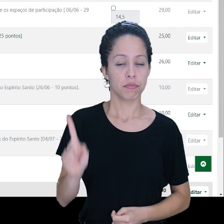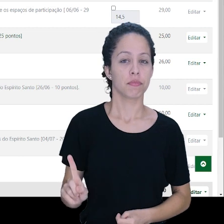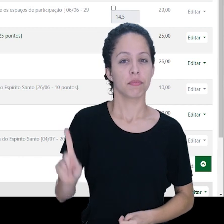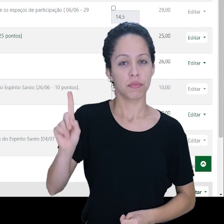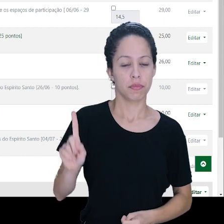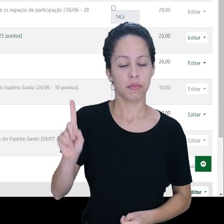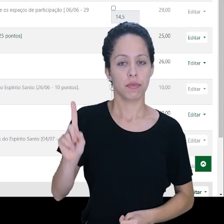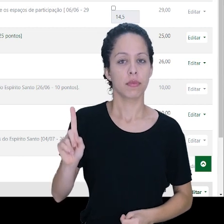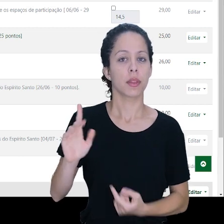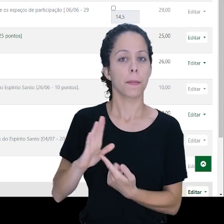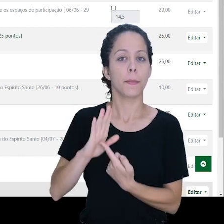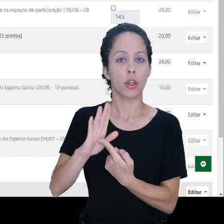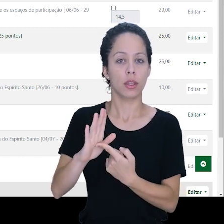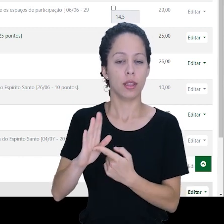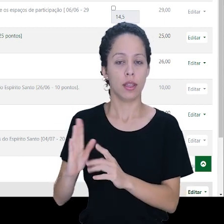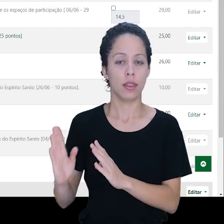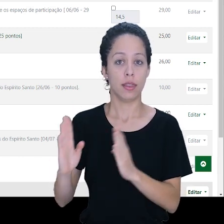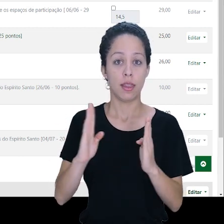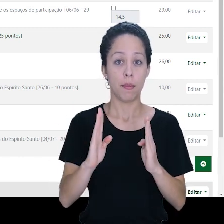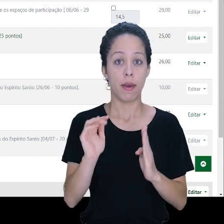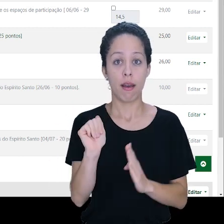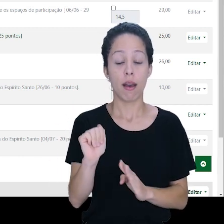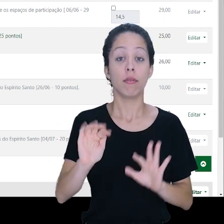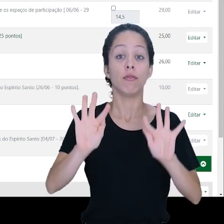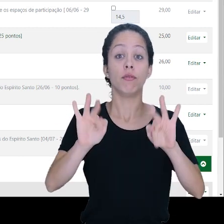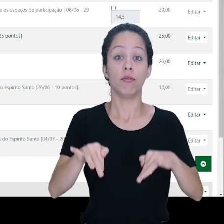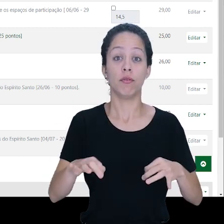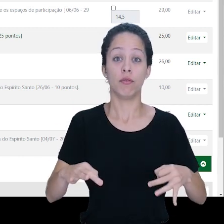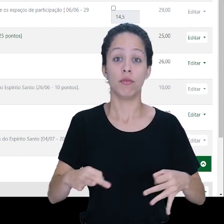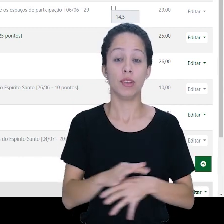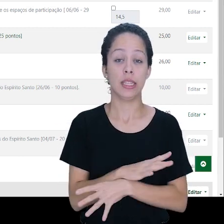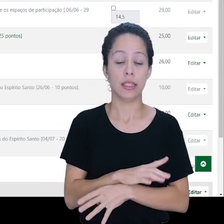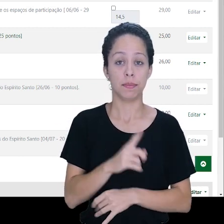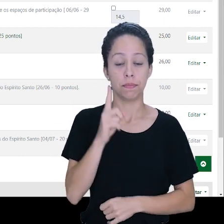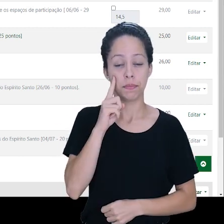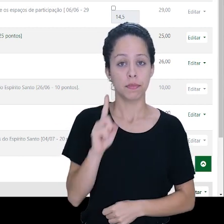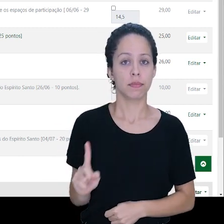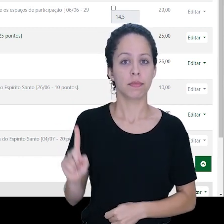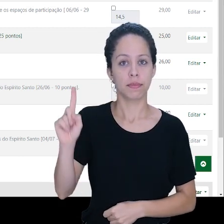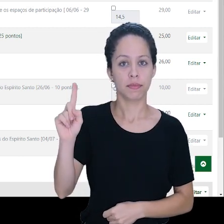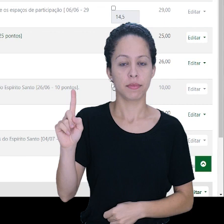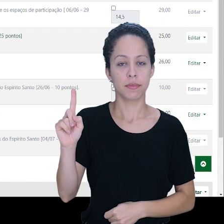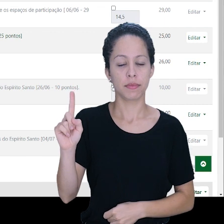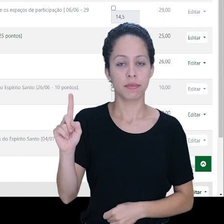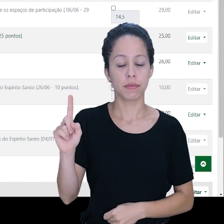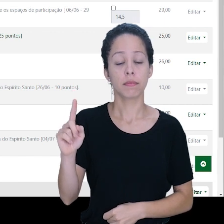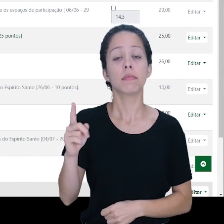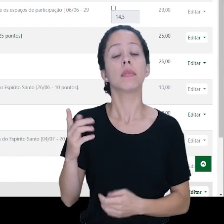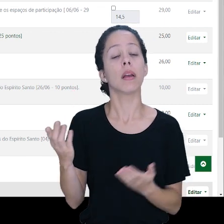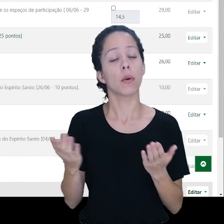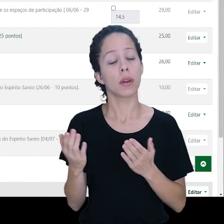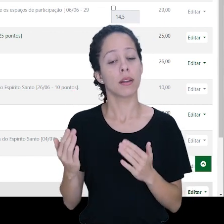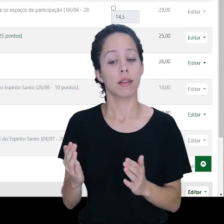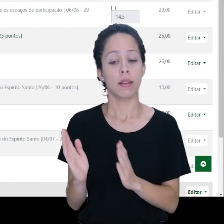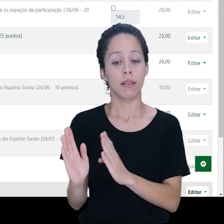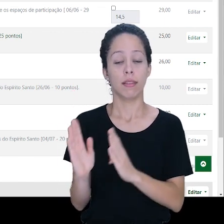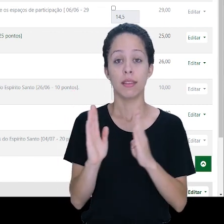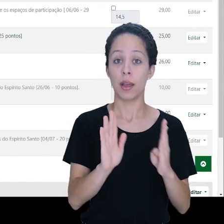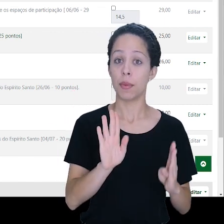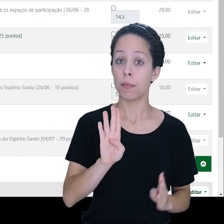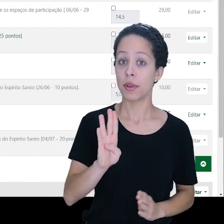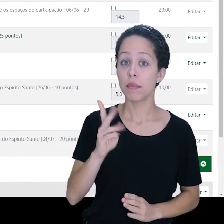e aqui tá o fim da Etapa finalizamos a etapa aqui podemos ter aqui uma etapa B